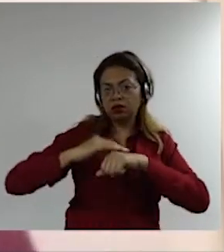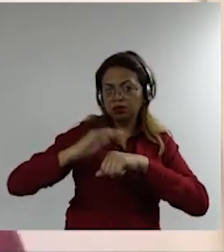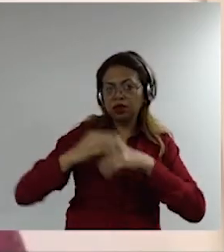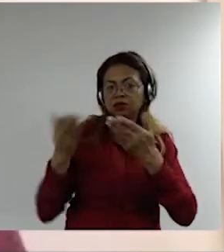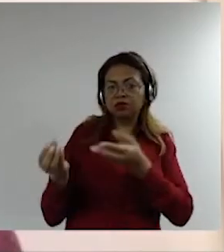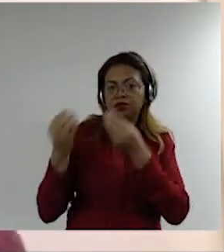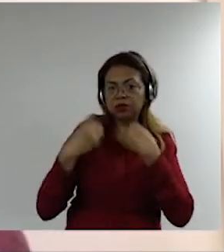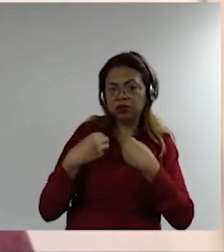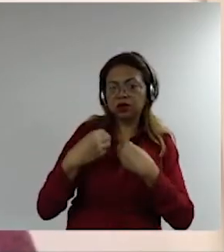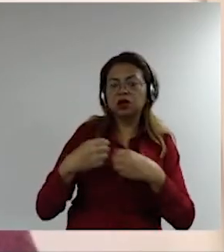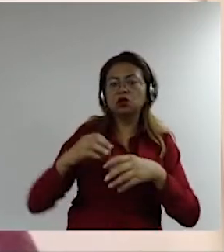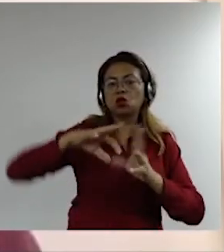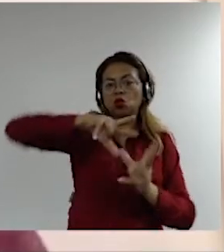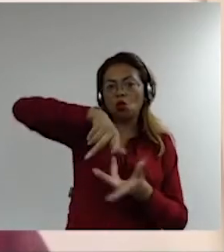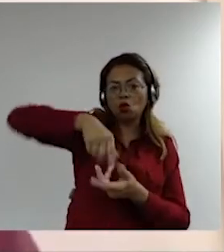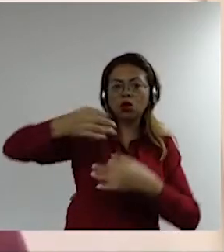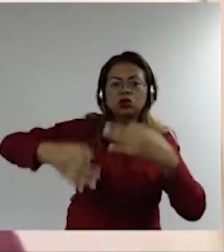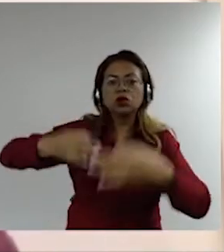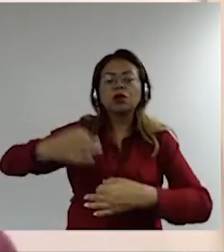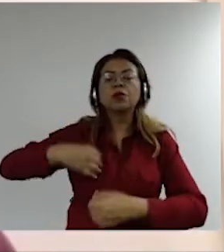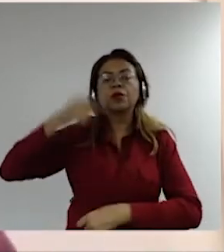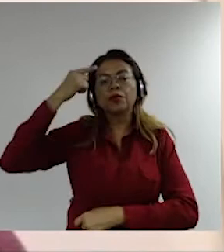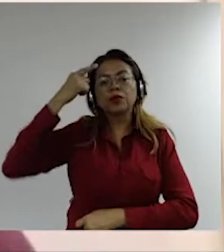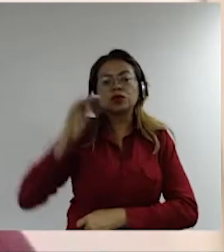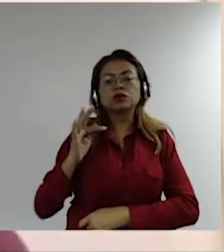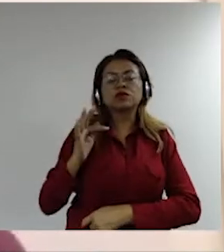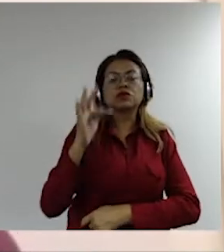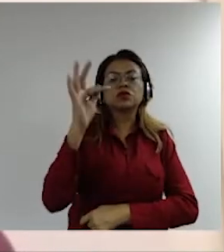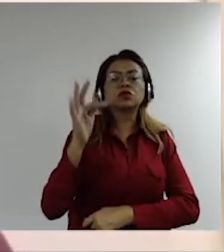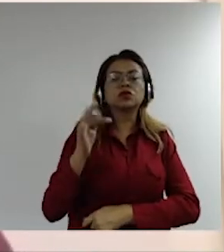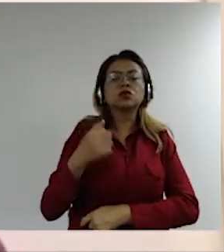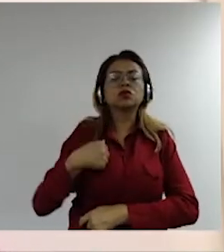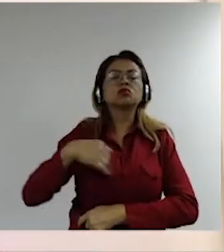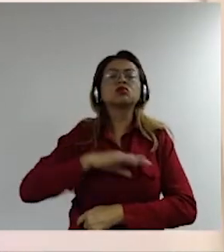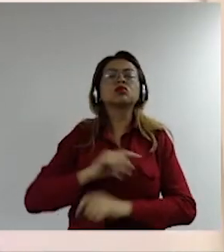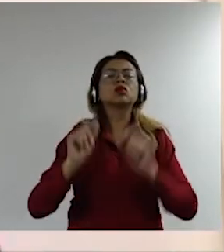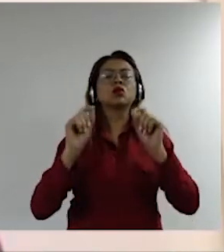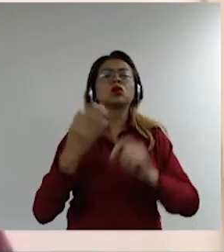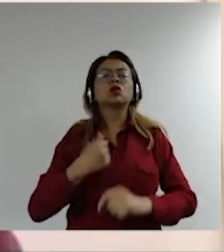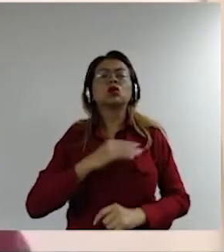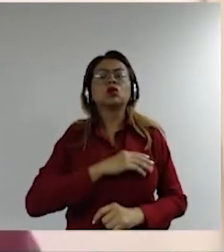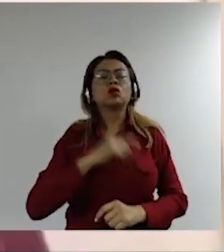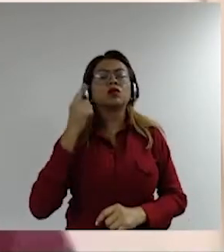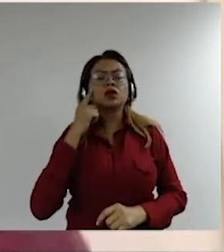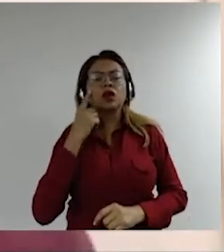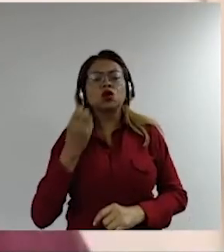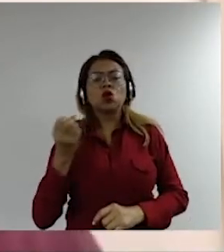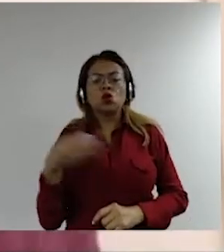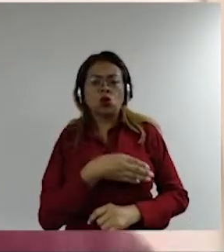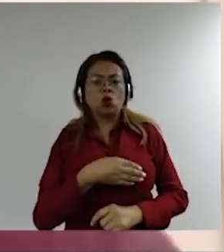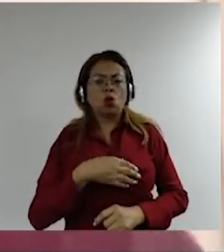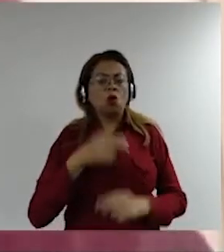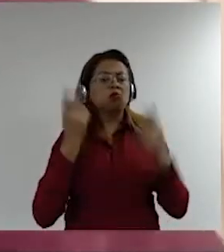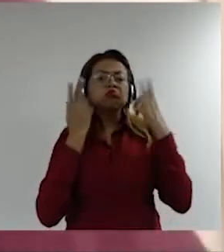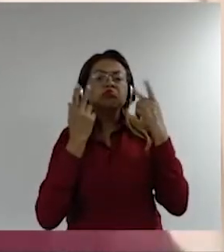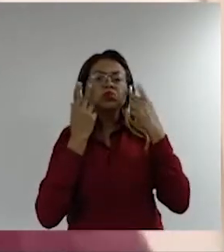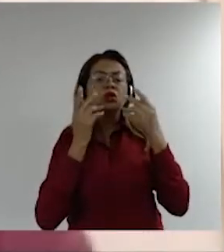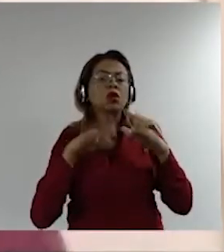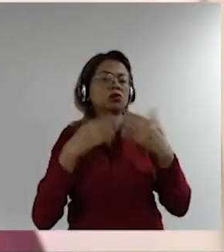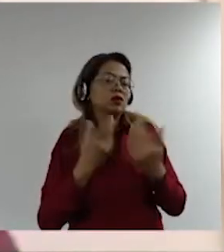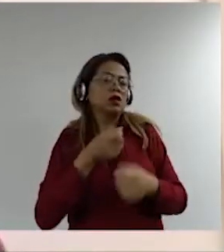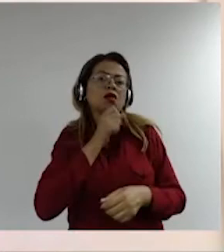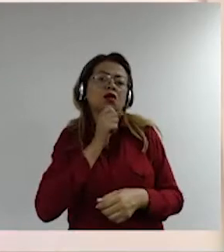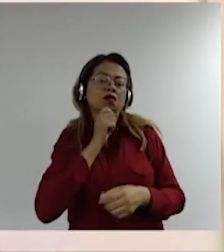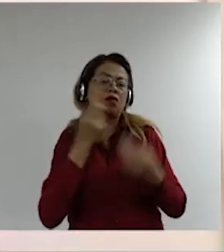mundo jurídico, que é pensar no futuro. Quer dizer, nós não podemos querer que o novo normal seja igual ao velho